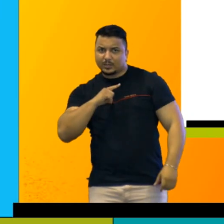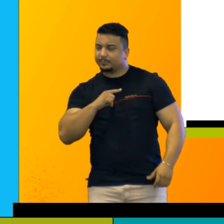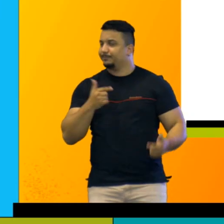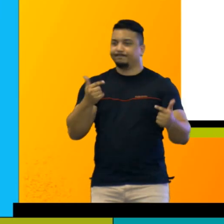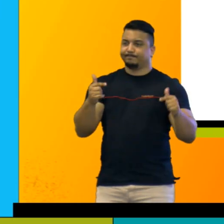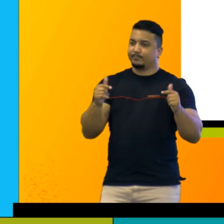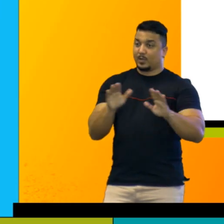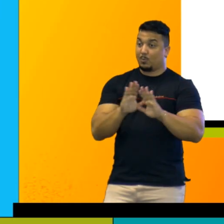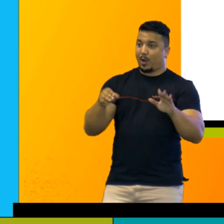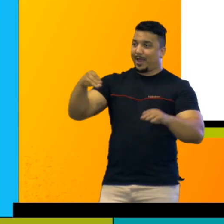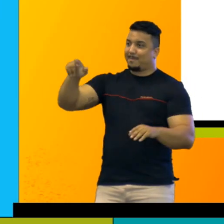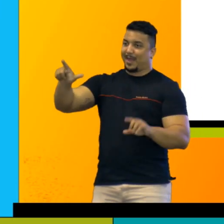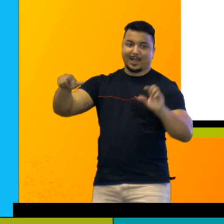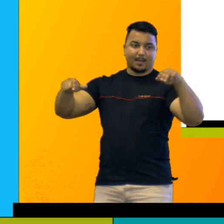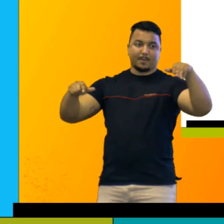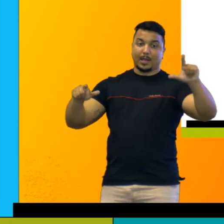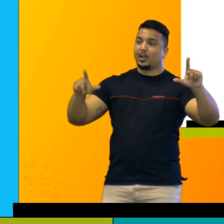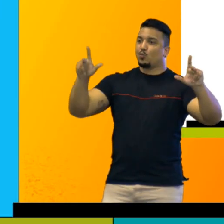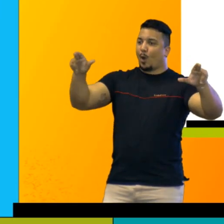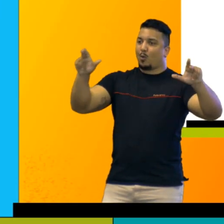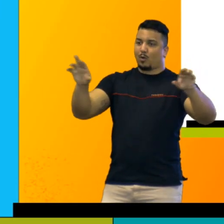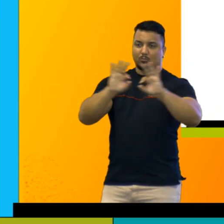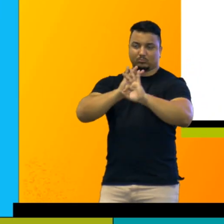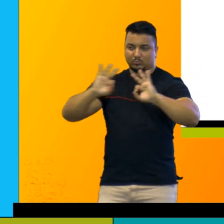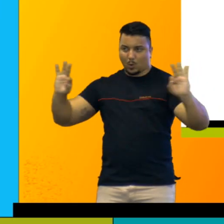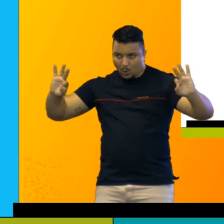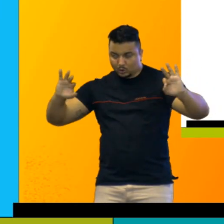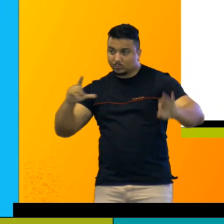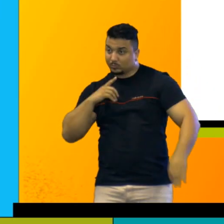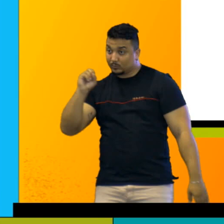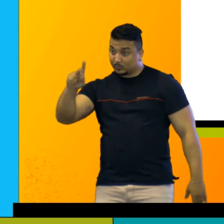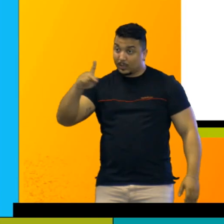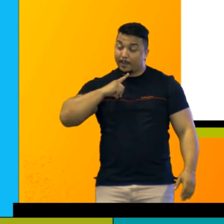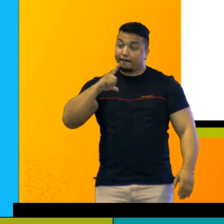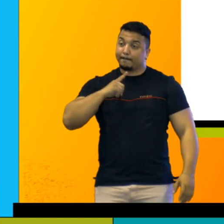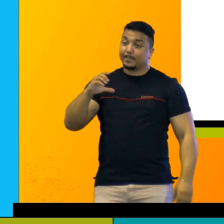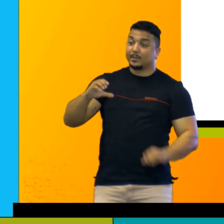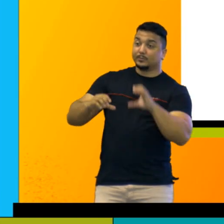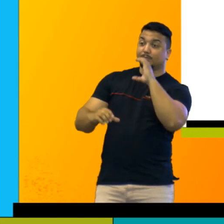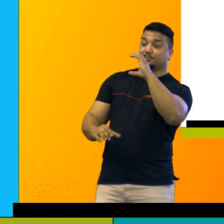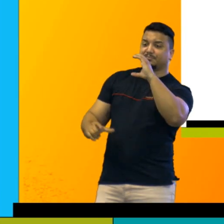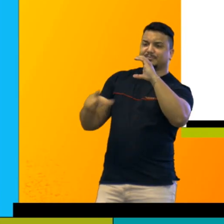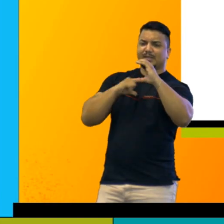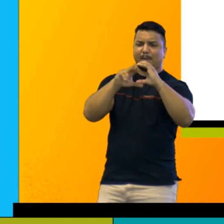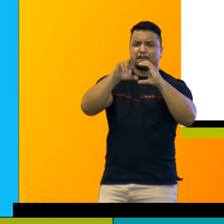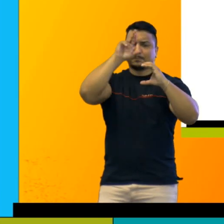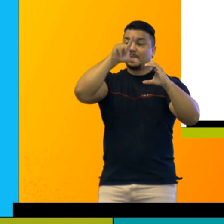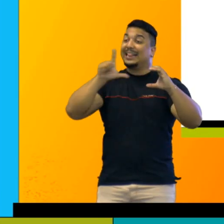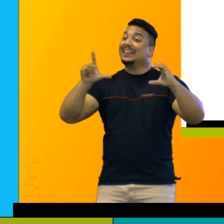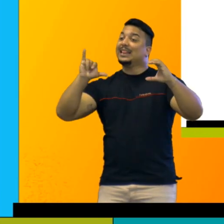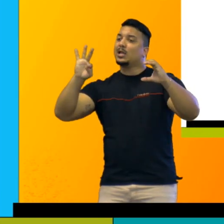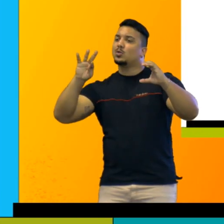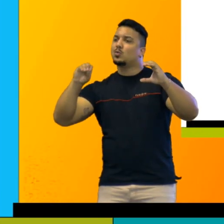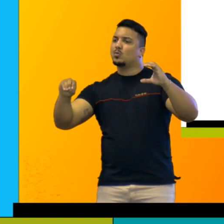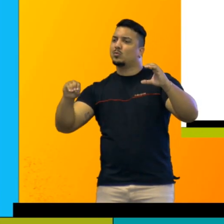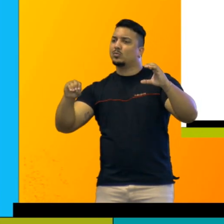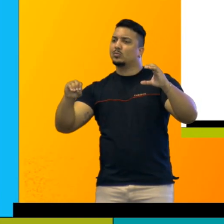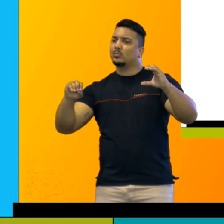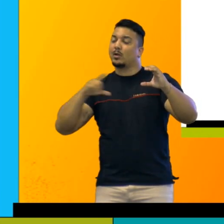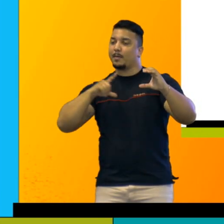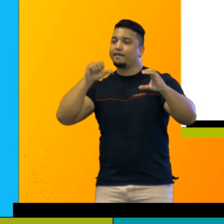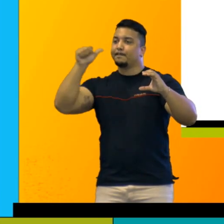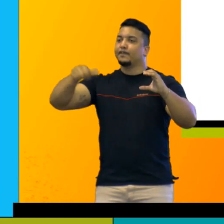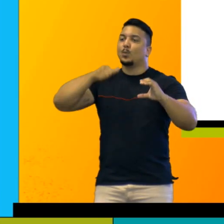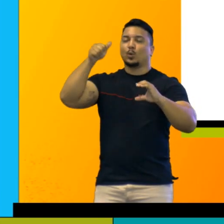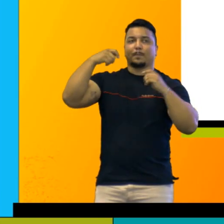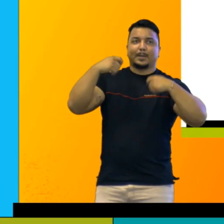Não, todos dois estão em ml. Se aqui o C tivesse em litro, eu tinha que pegar